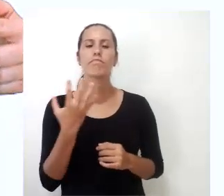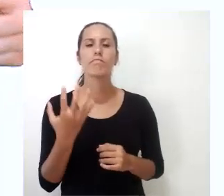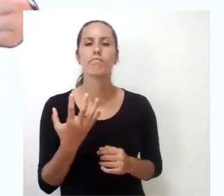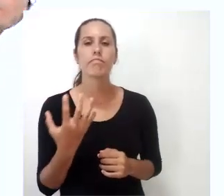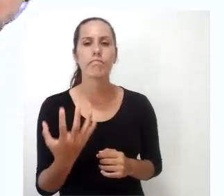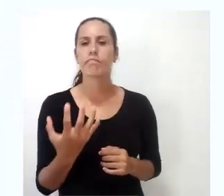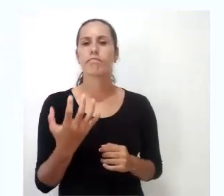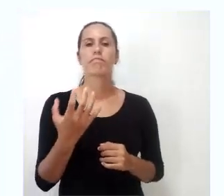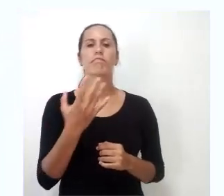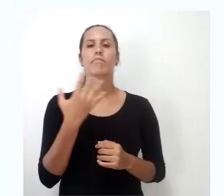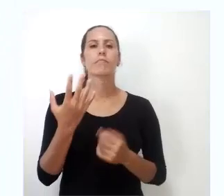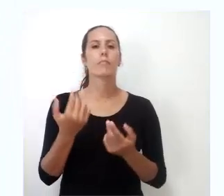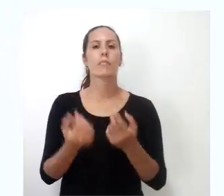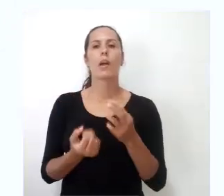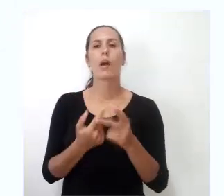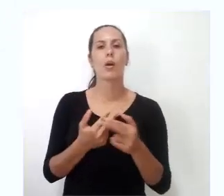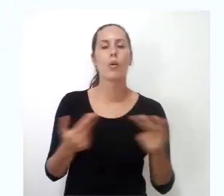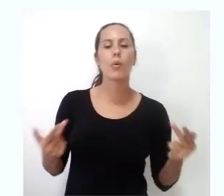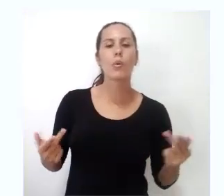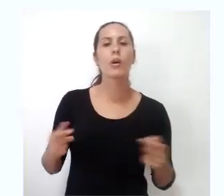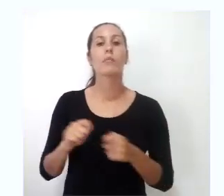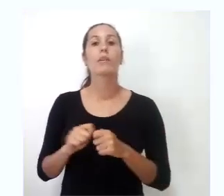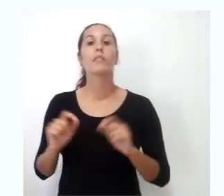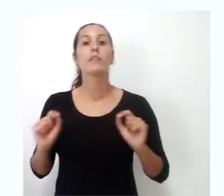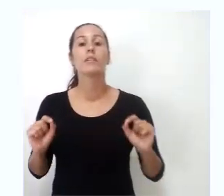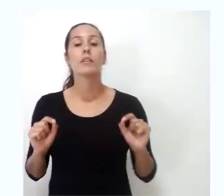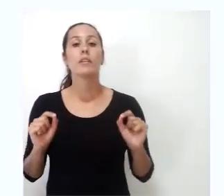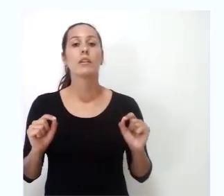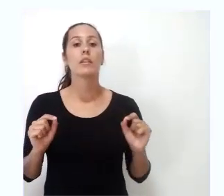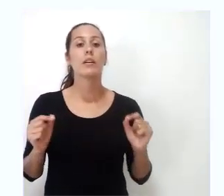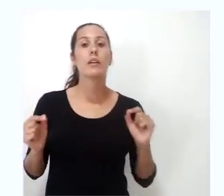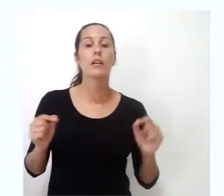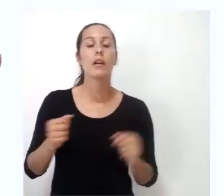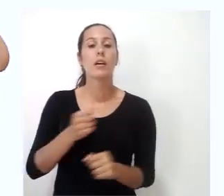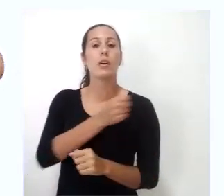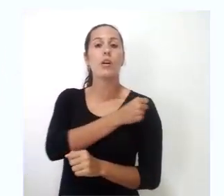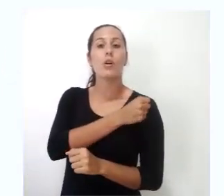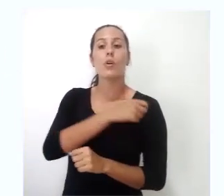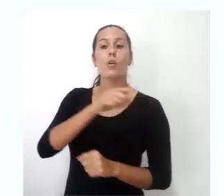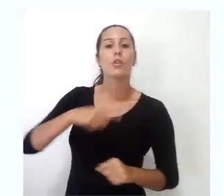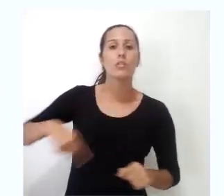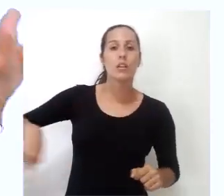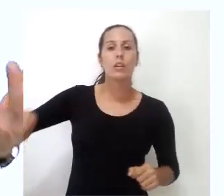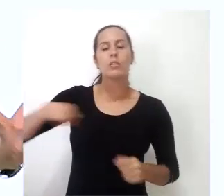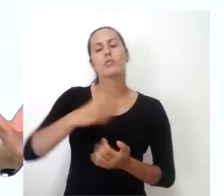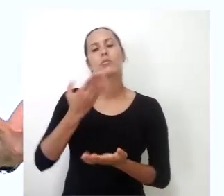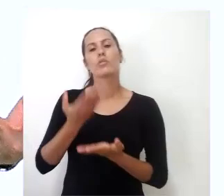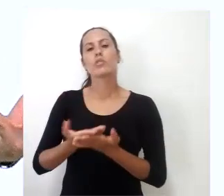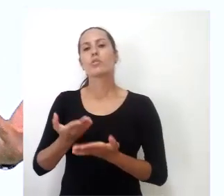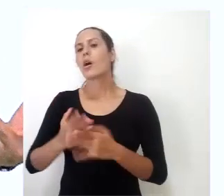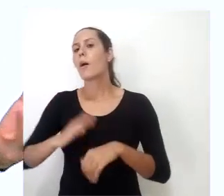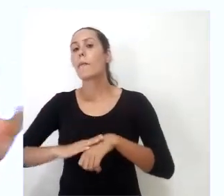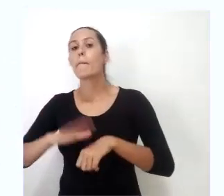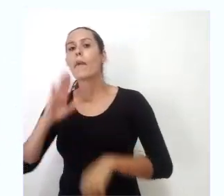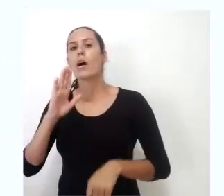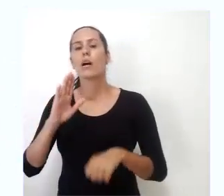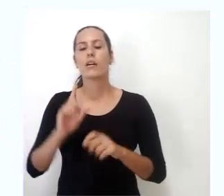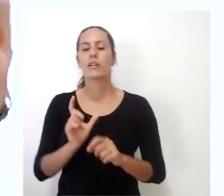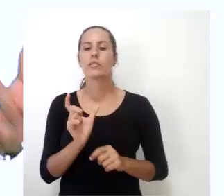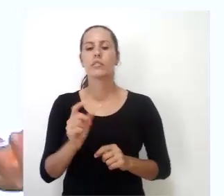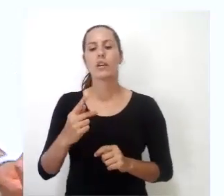persuadir, certo? Campanhas, certo? Para que os alunos estudem mais. Então,